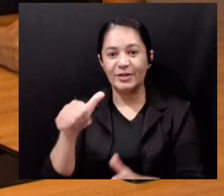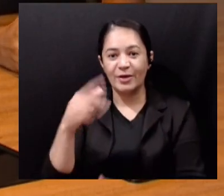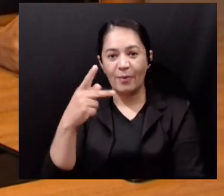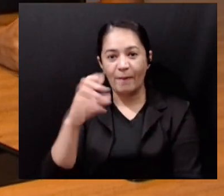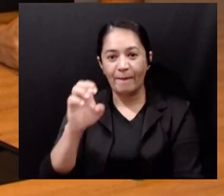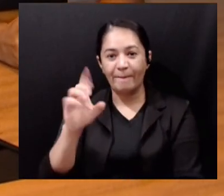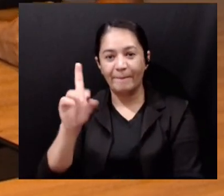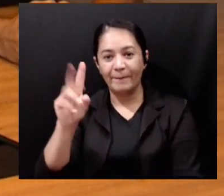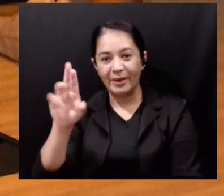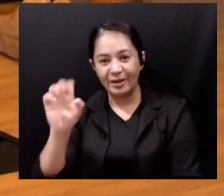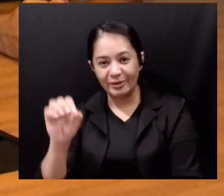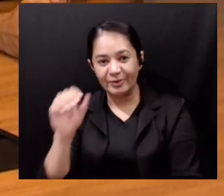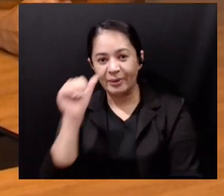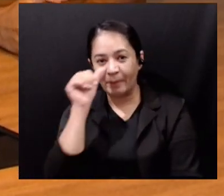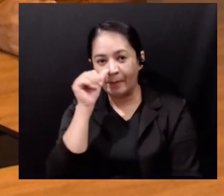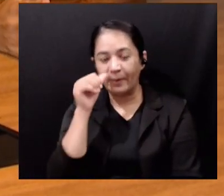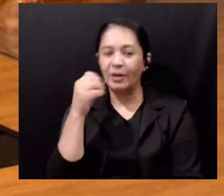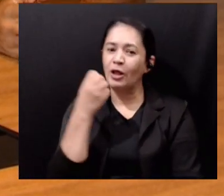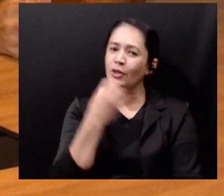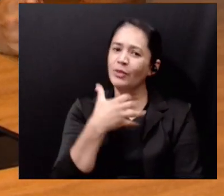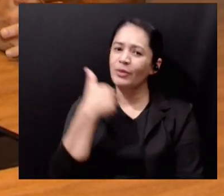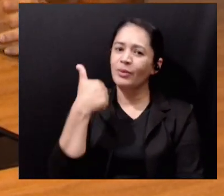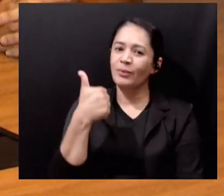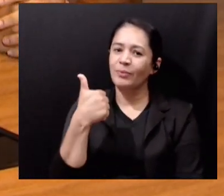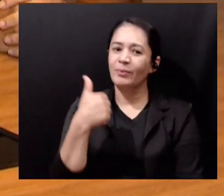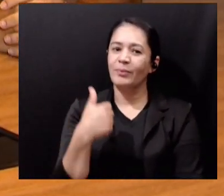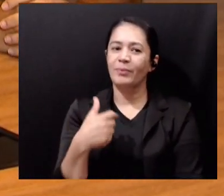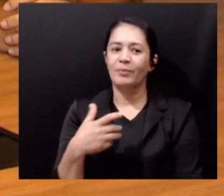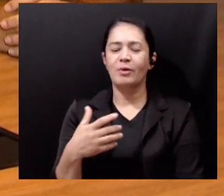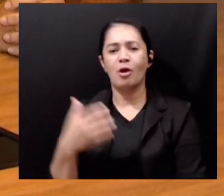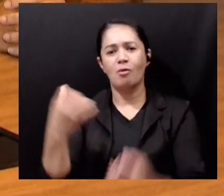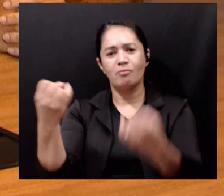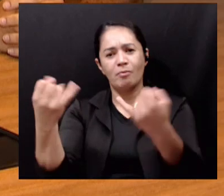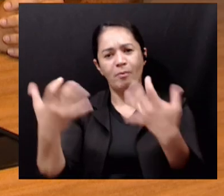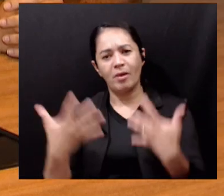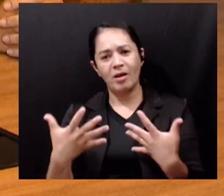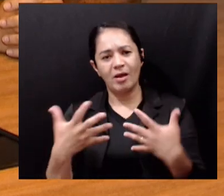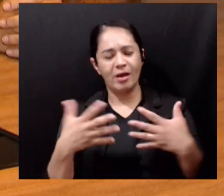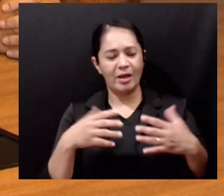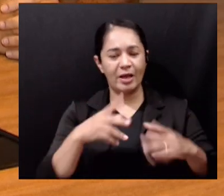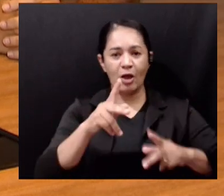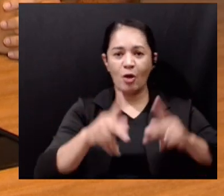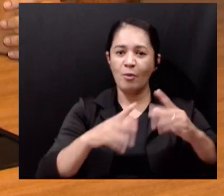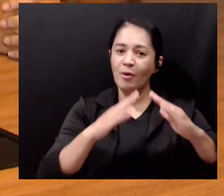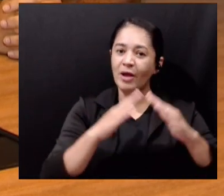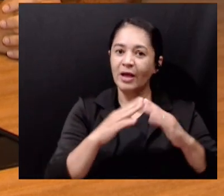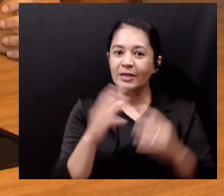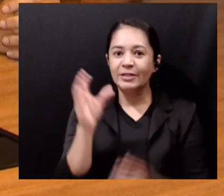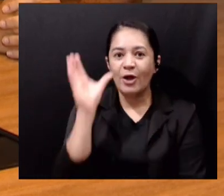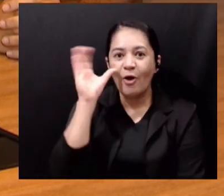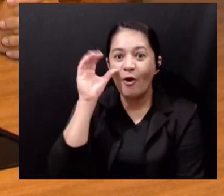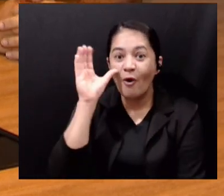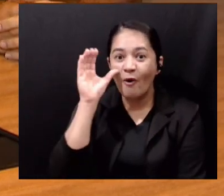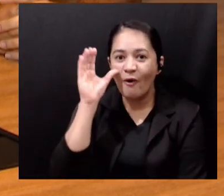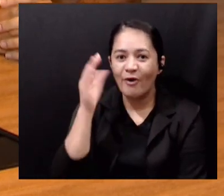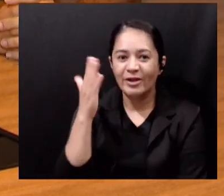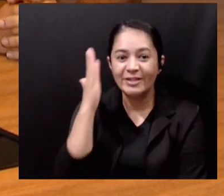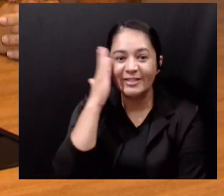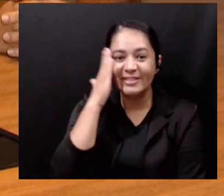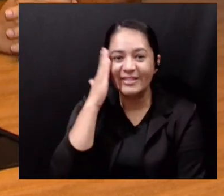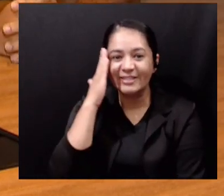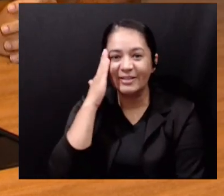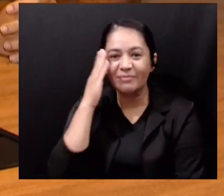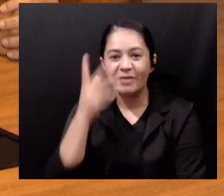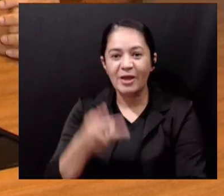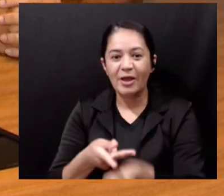aí, tudo bem, Pedro? Beleza? Beleza. Conta pra gente, o pessoal em casa certamente já está muito curioso para saber que prêmio é esse, cara? Então,